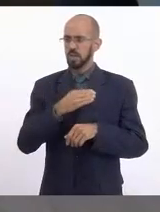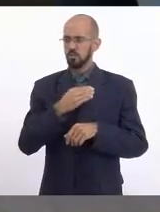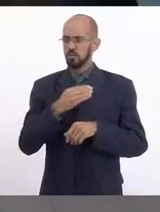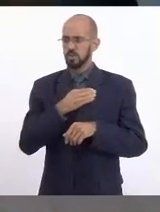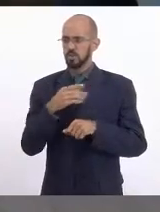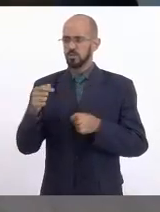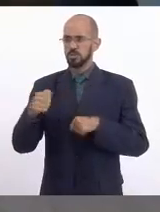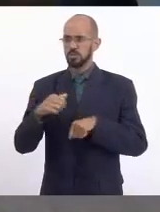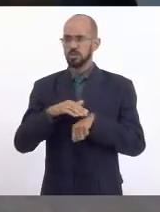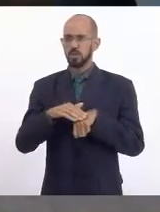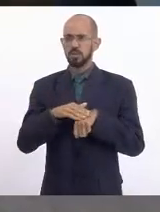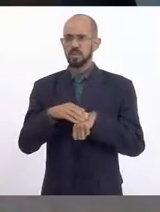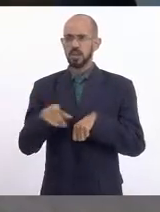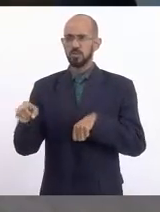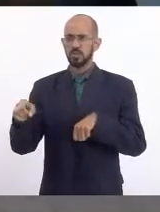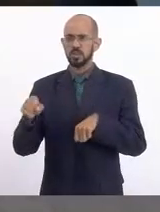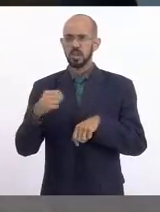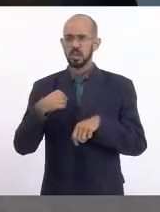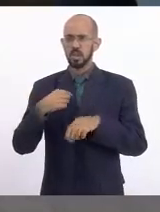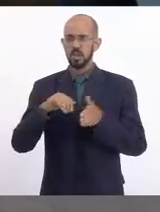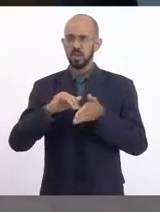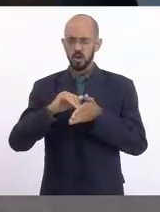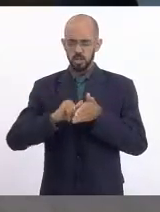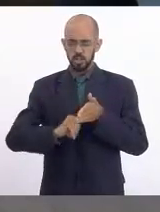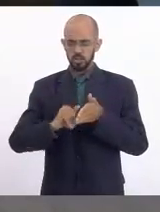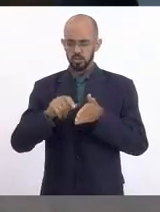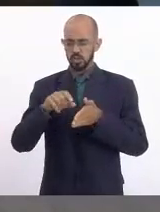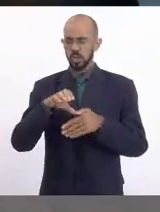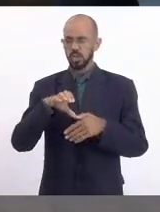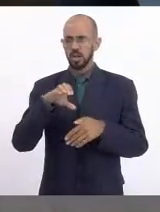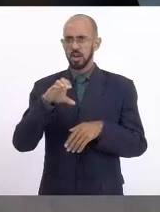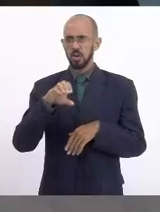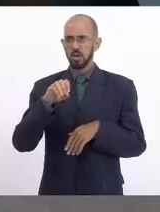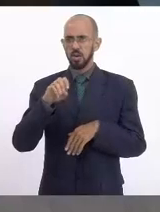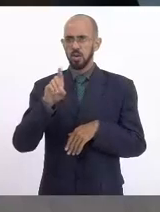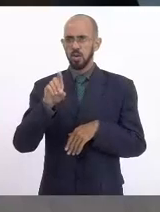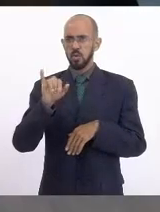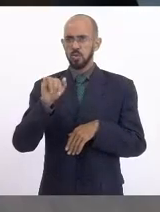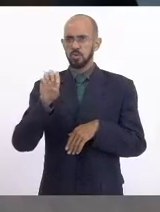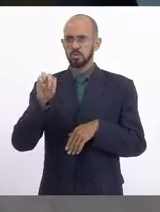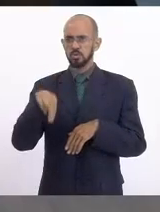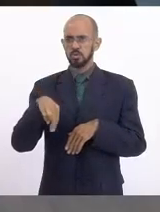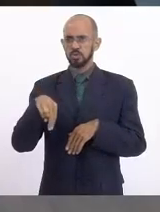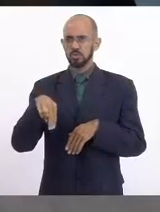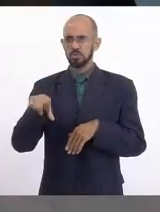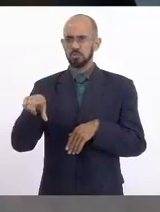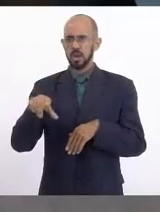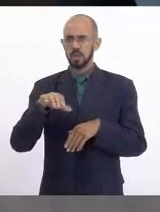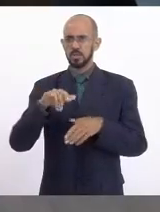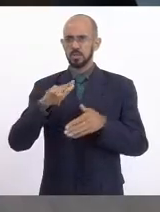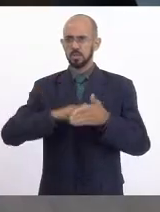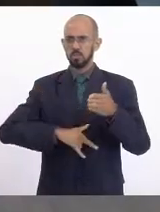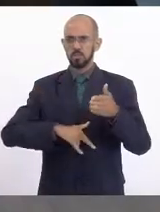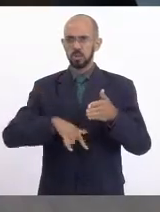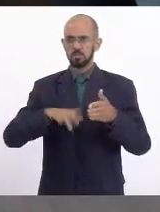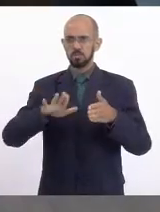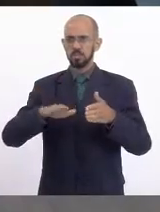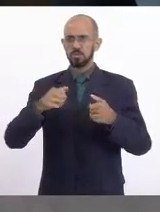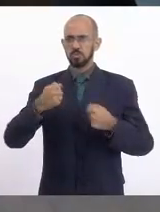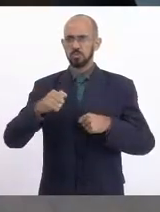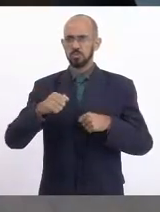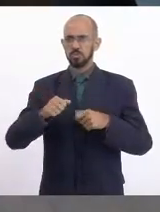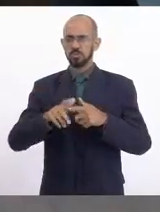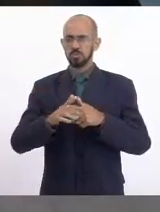preciso conversar com você que eu retirei o benefício na codin a documentação mas eu preciso acertar meus